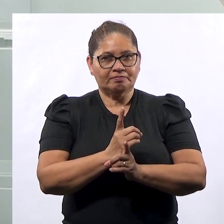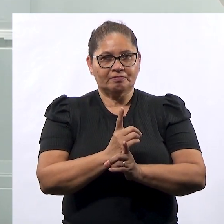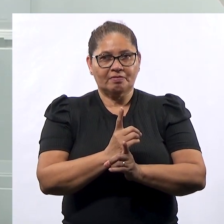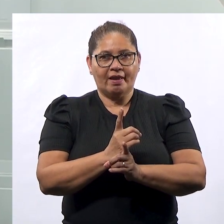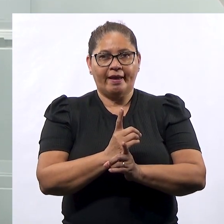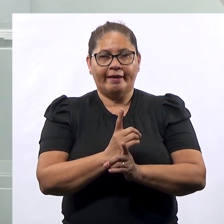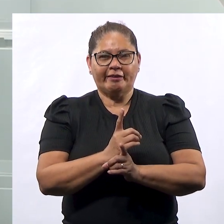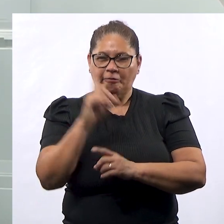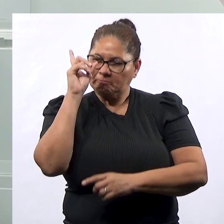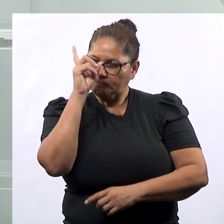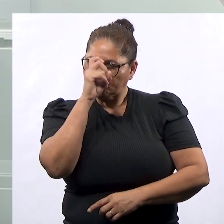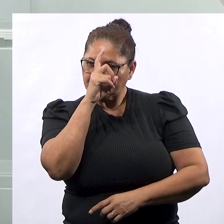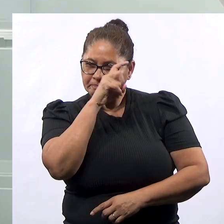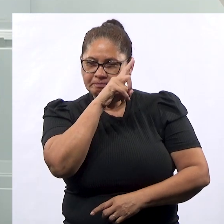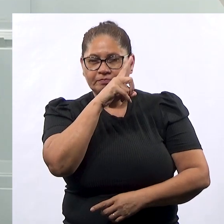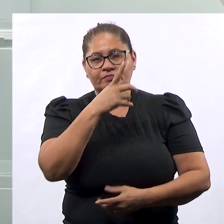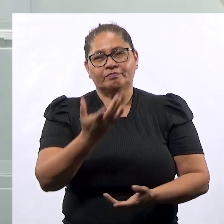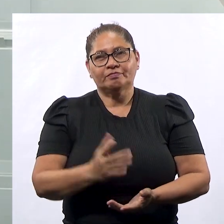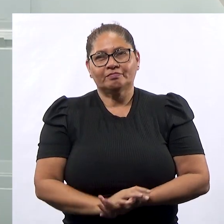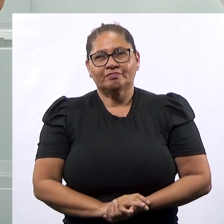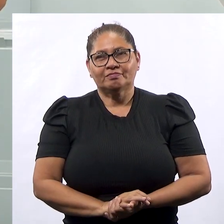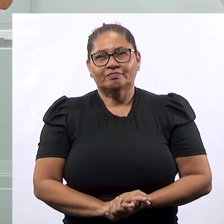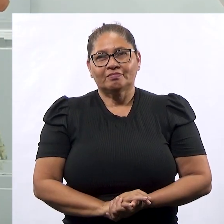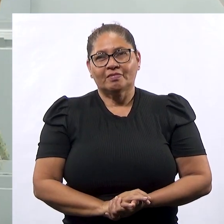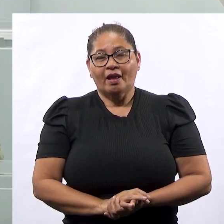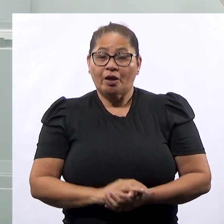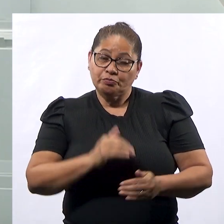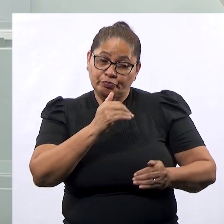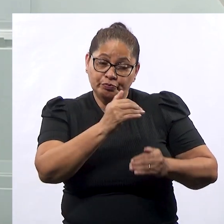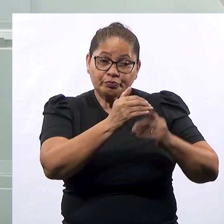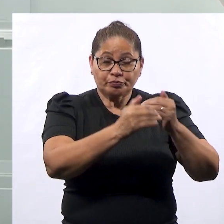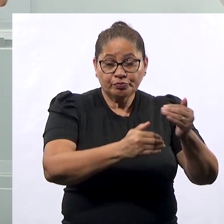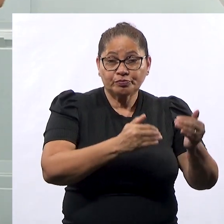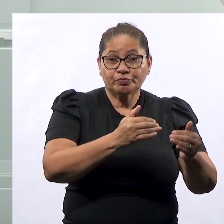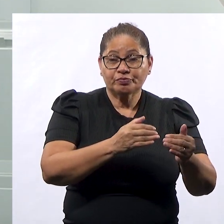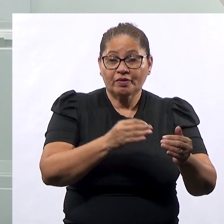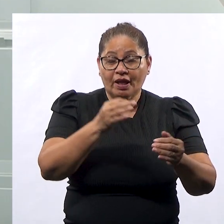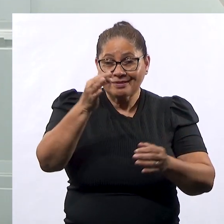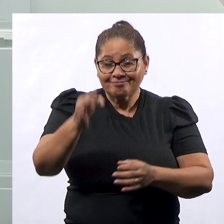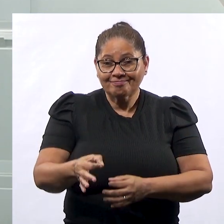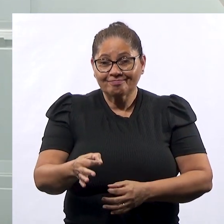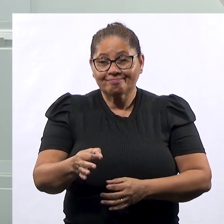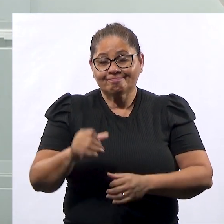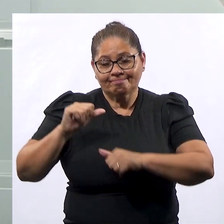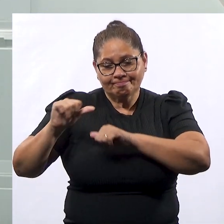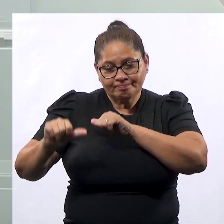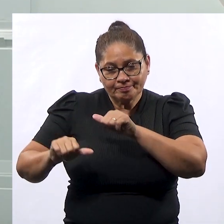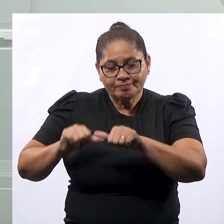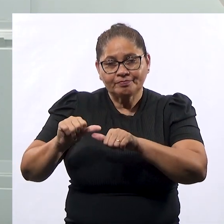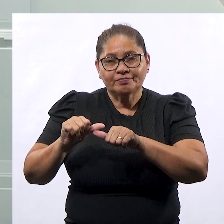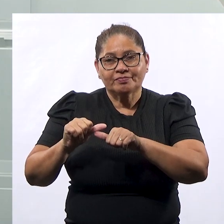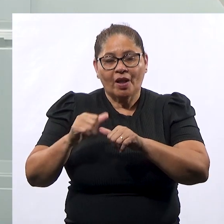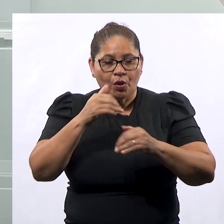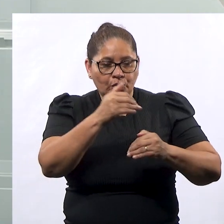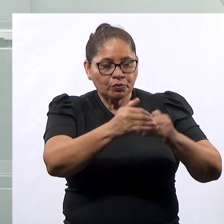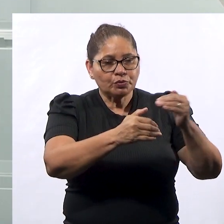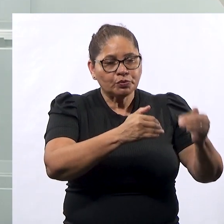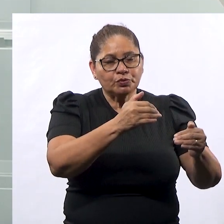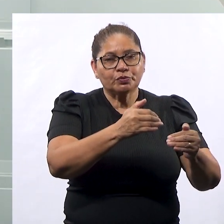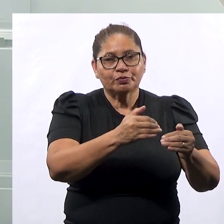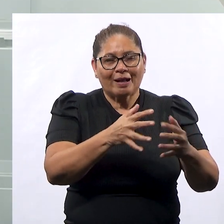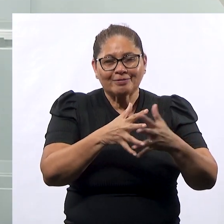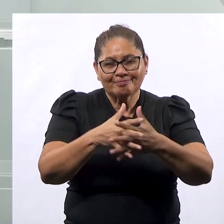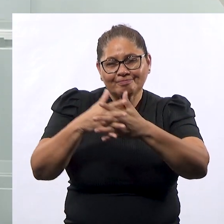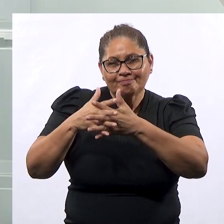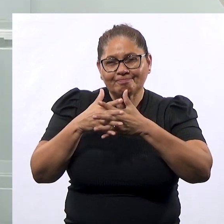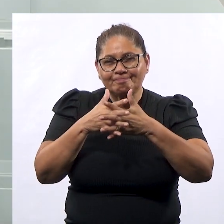a gente, rala mesmo. E um desses processos é justamente a avaliação. A avaliação é um dos processos